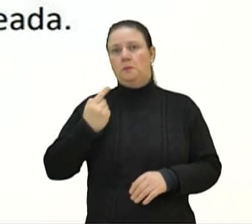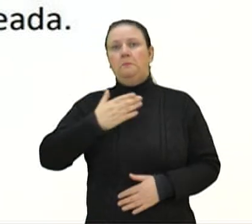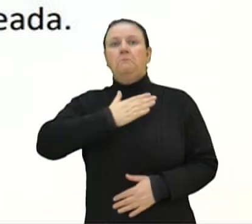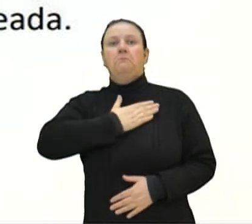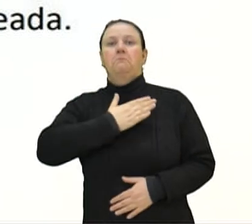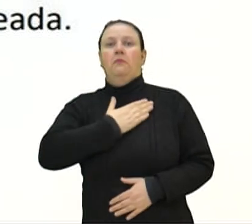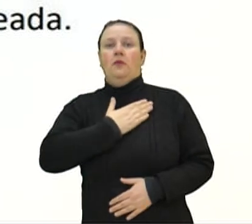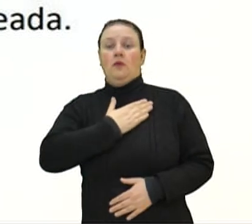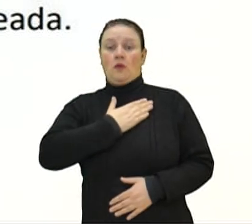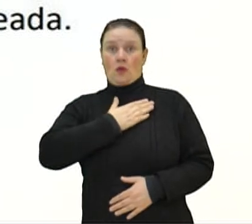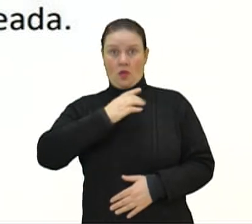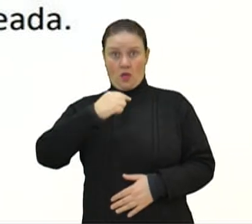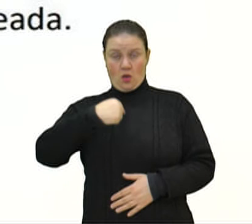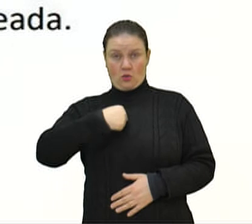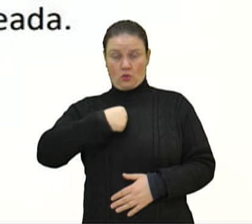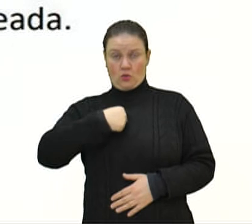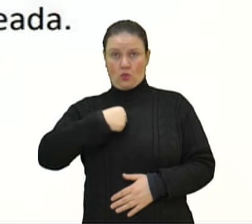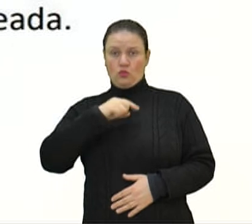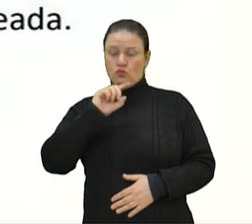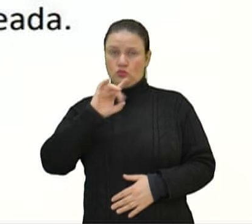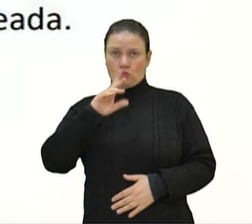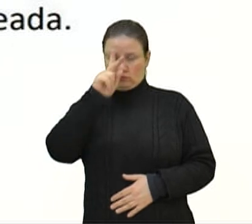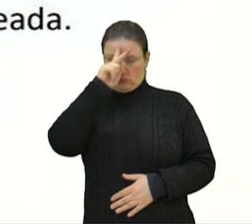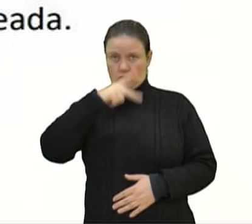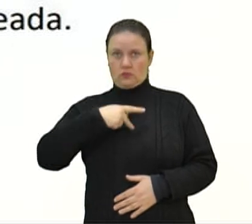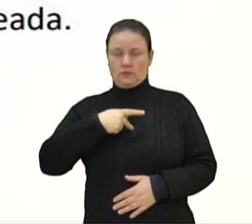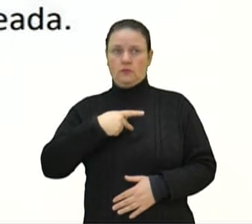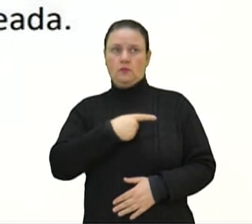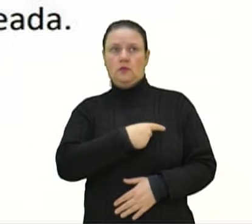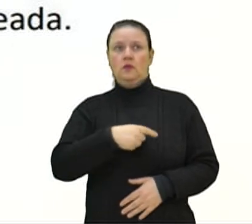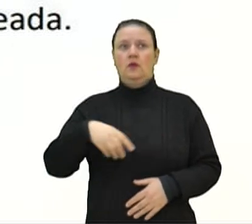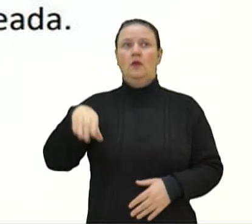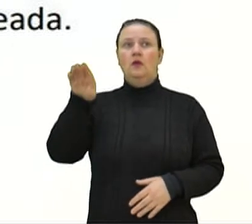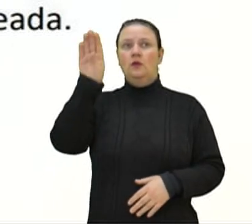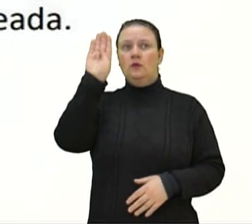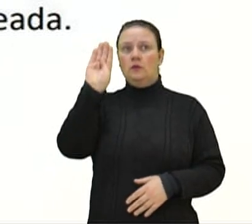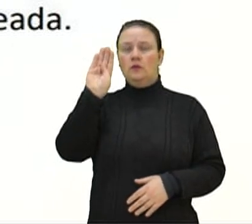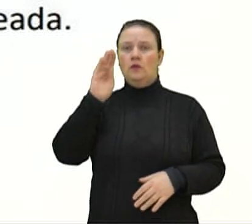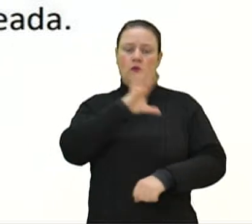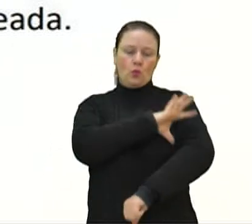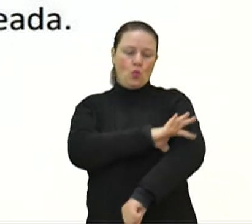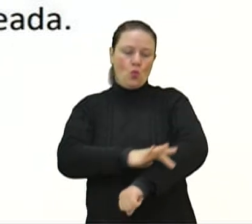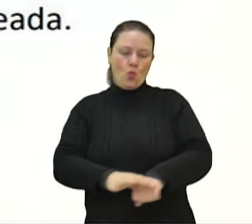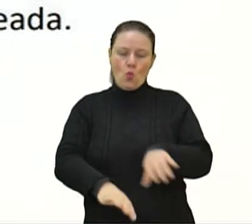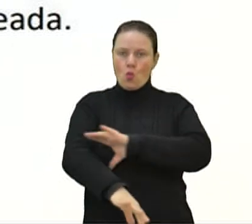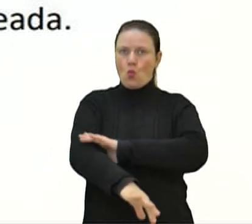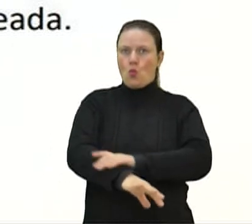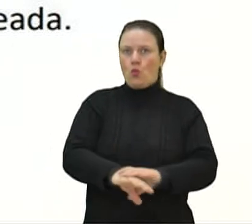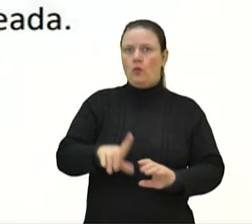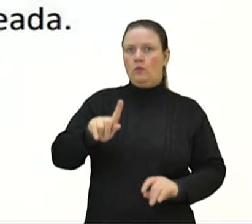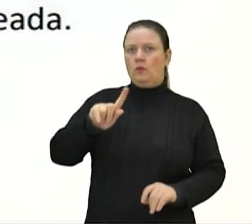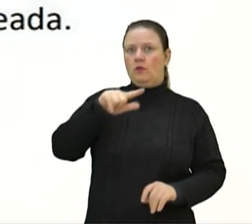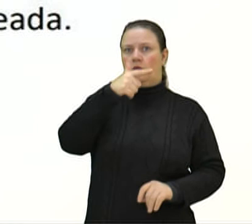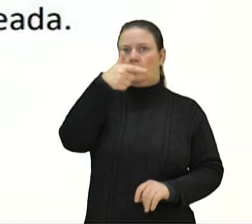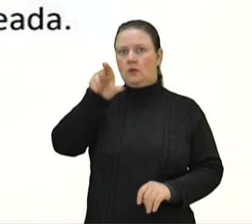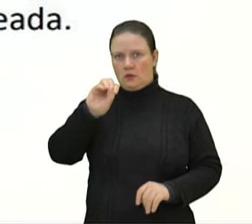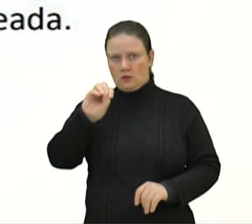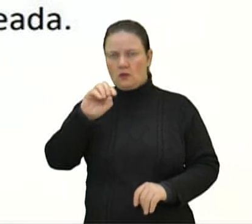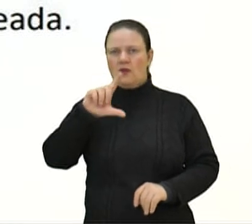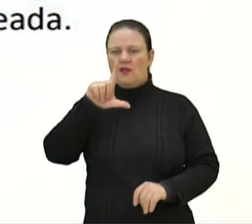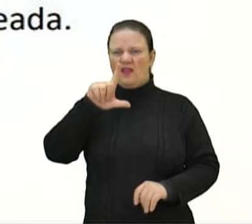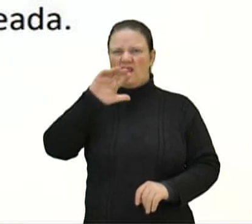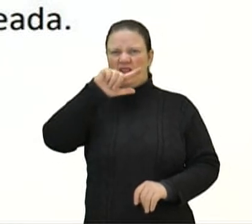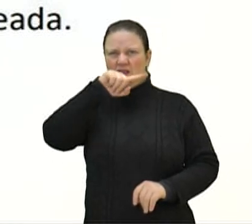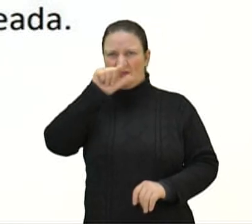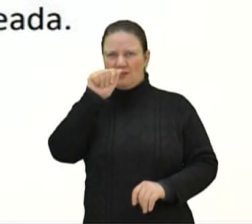encanta. Las blusas de lana, a blusa, as blusas de lã, estão no plural, então me